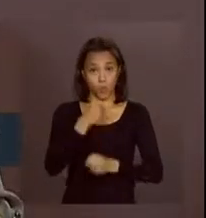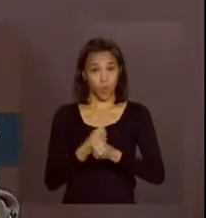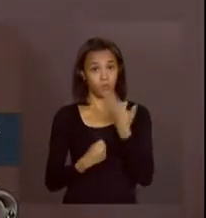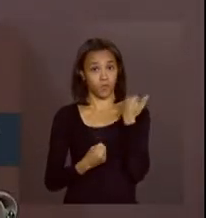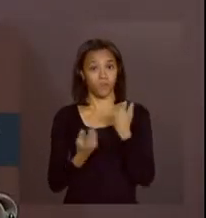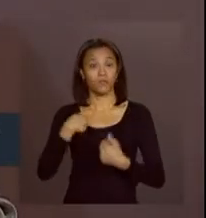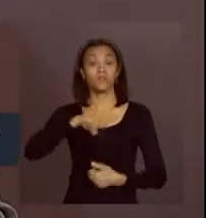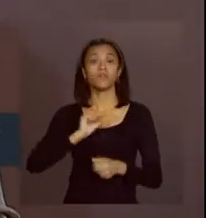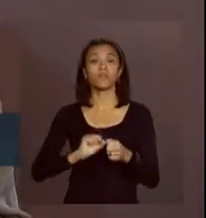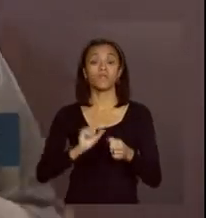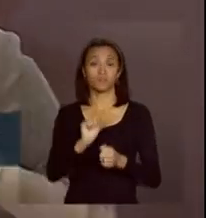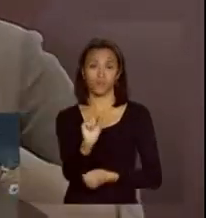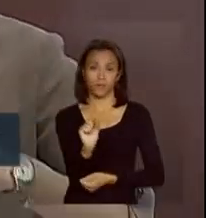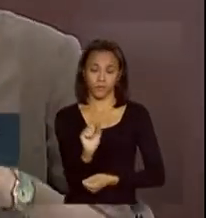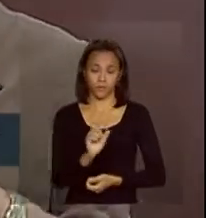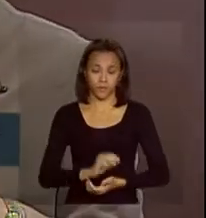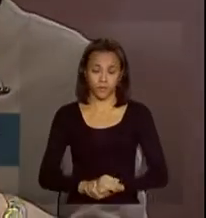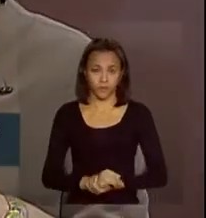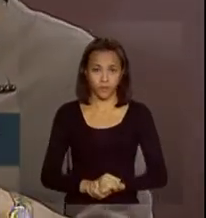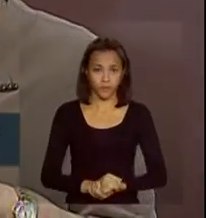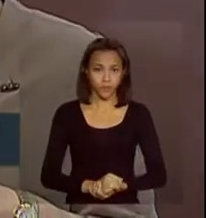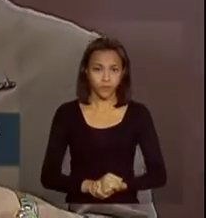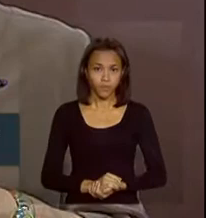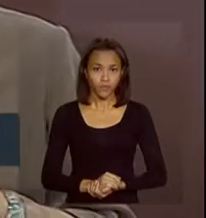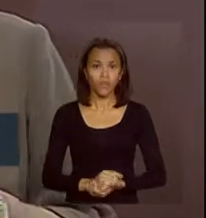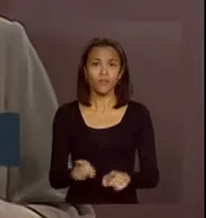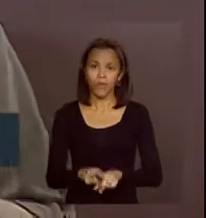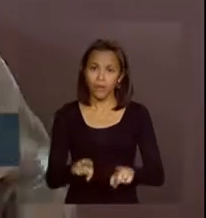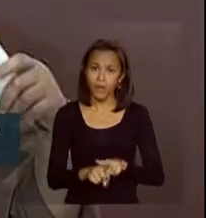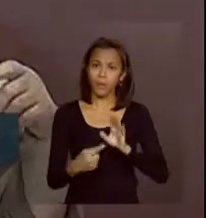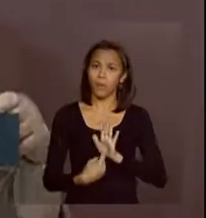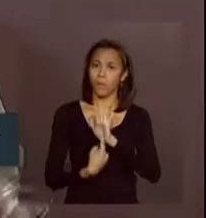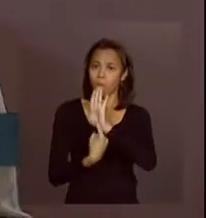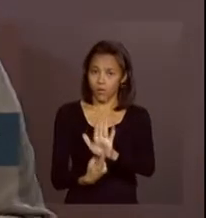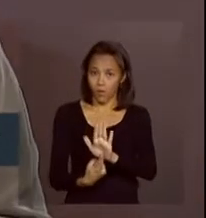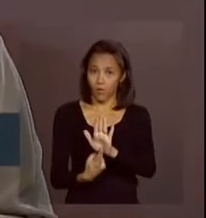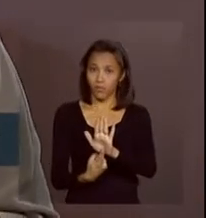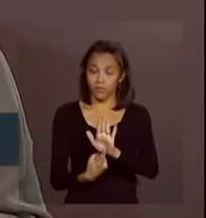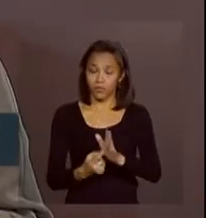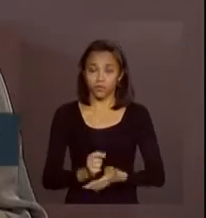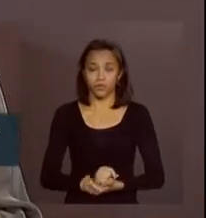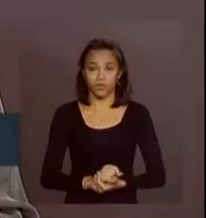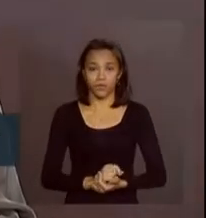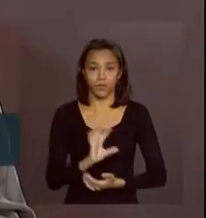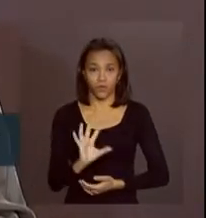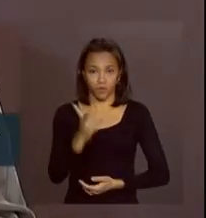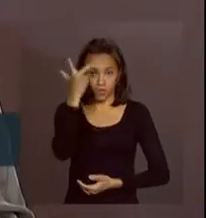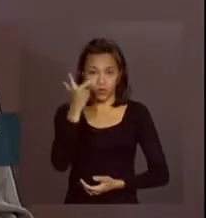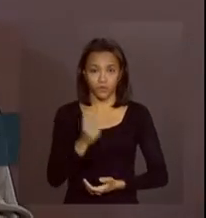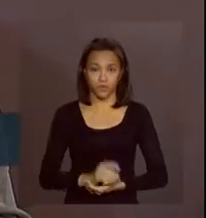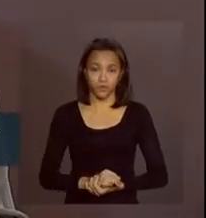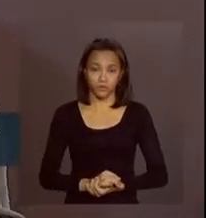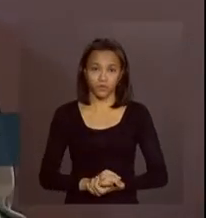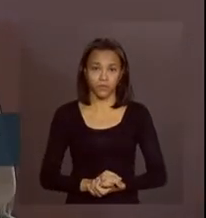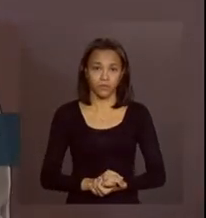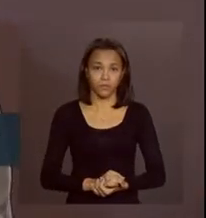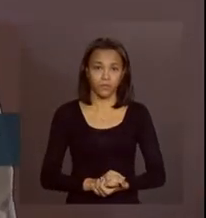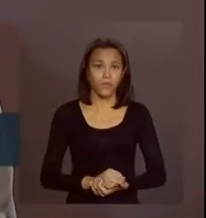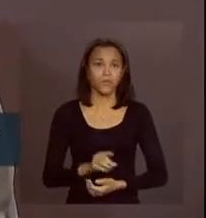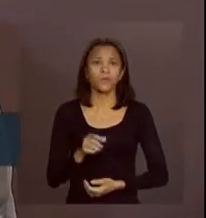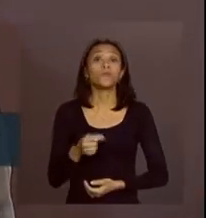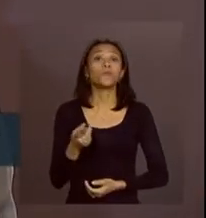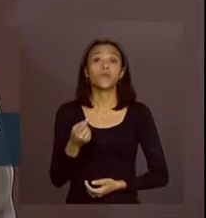uma é uma exposição por ocasião do